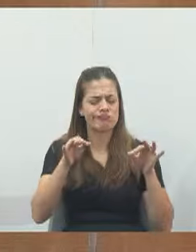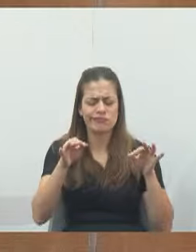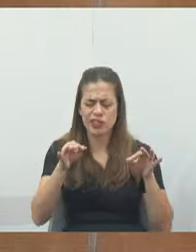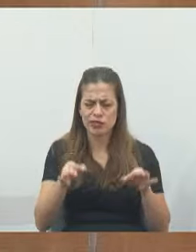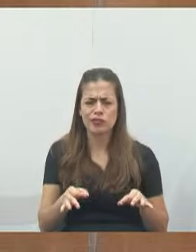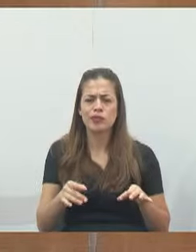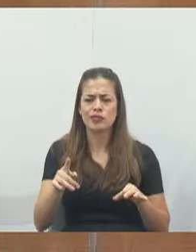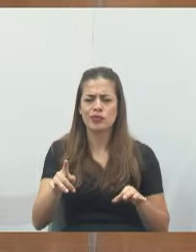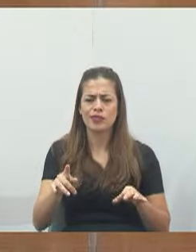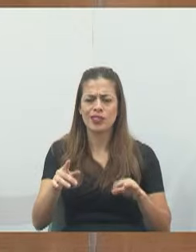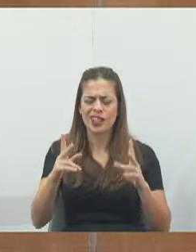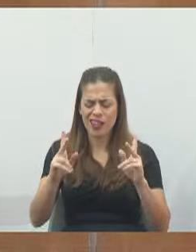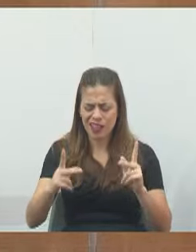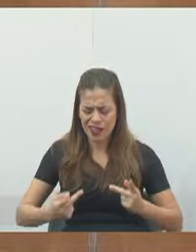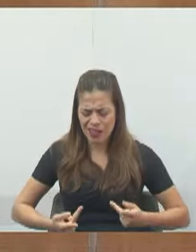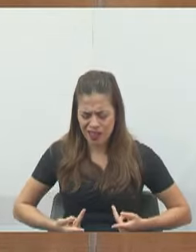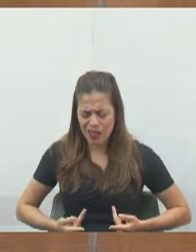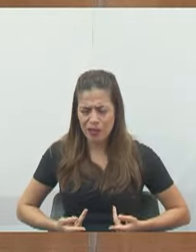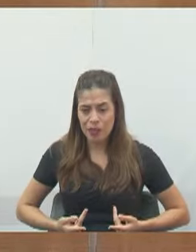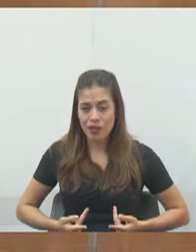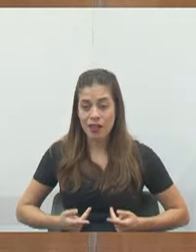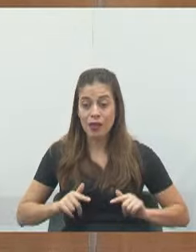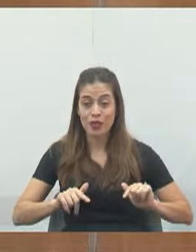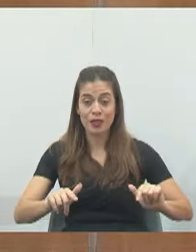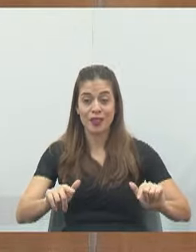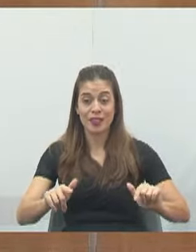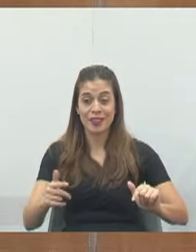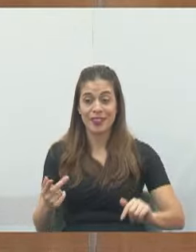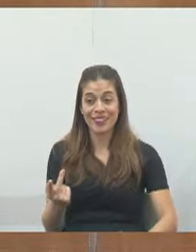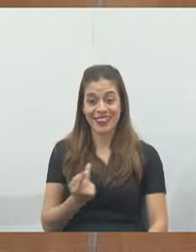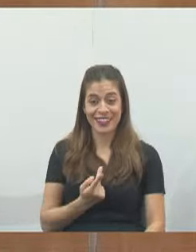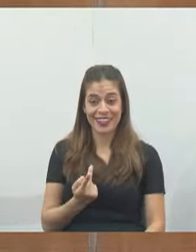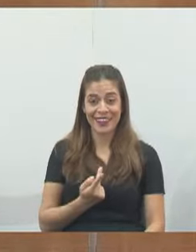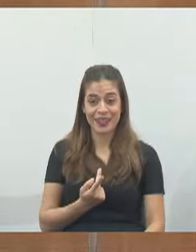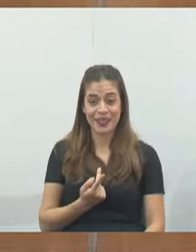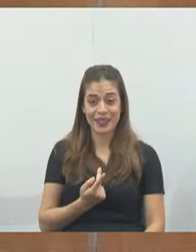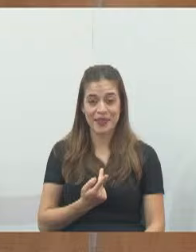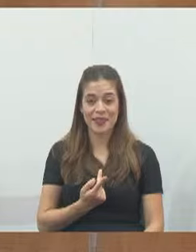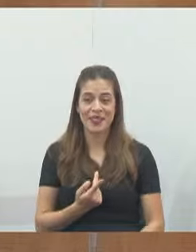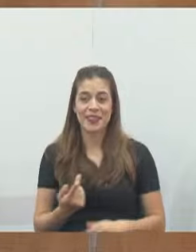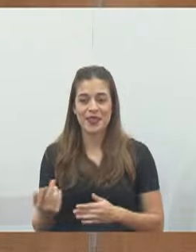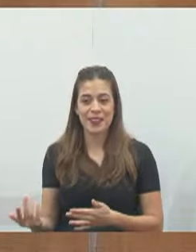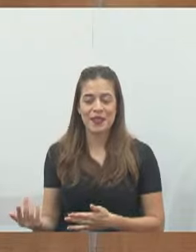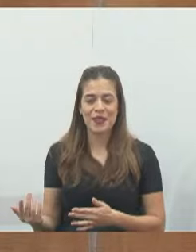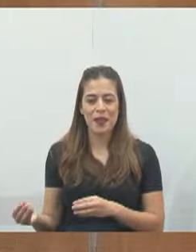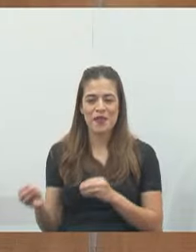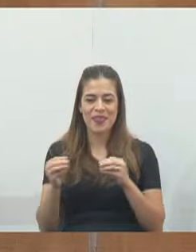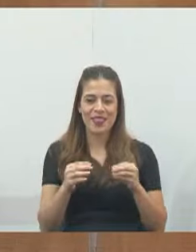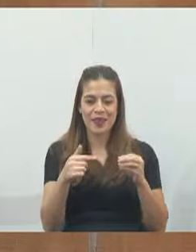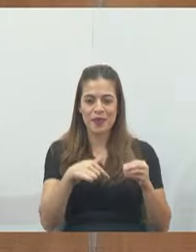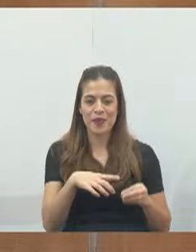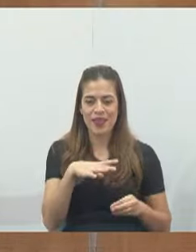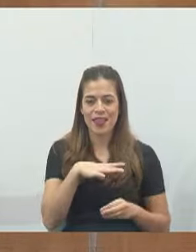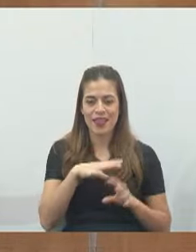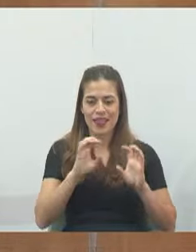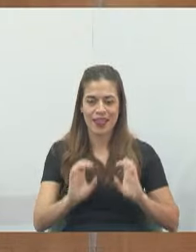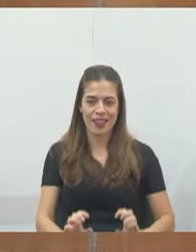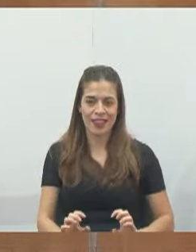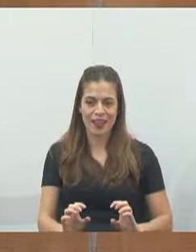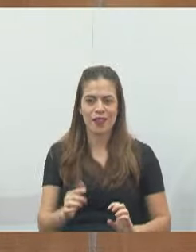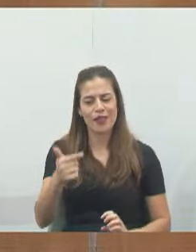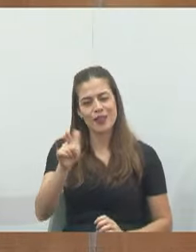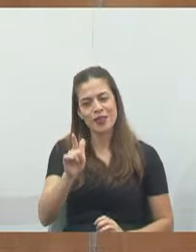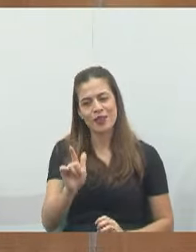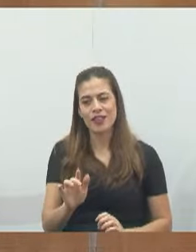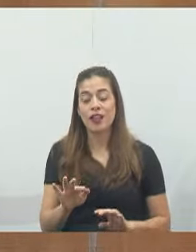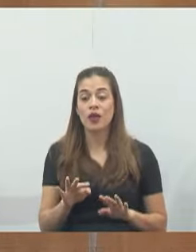do que justo você receber esse título. Agora somos mais dois forasteiros, cidadãos de Jacareí, fora os outros, né?